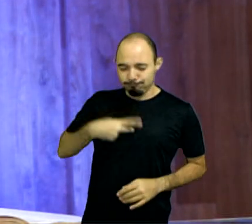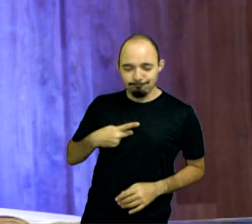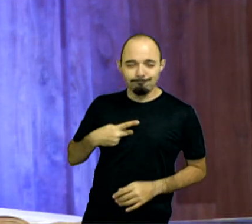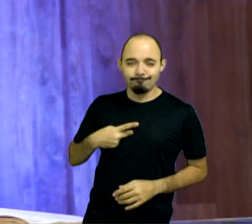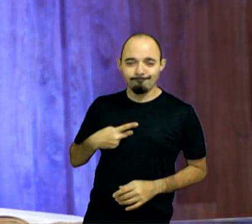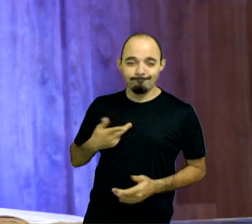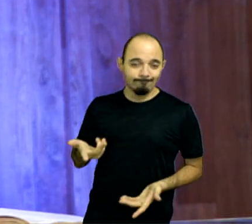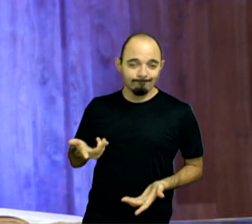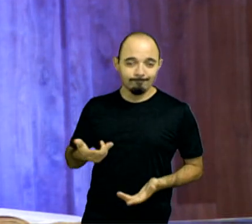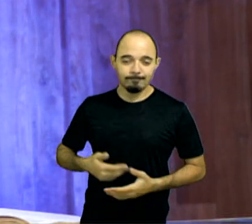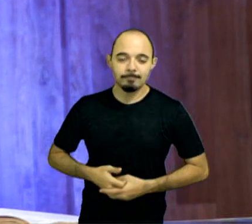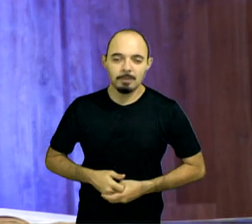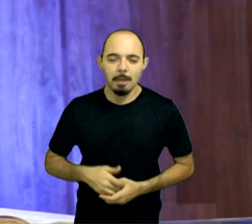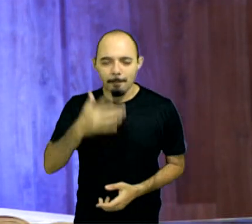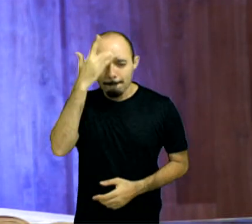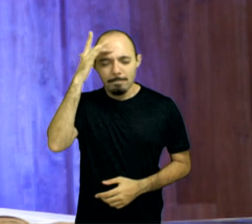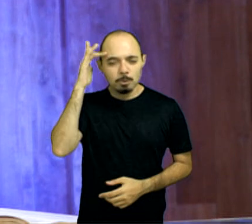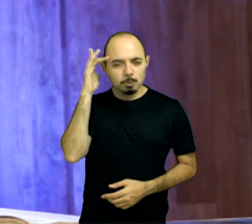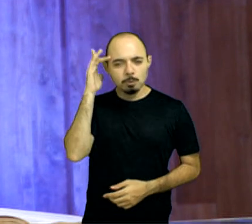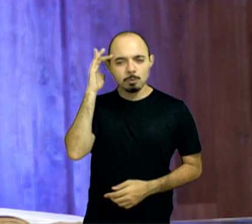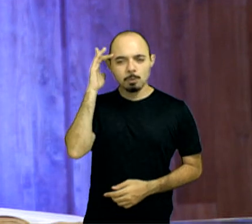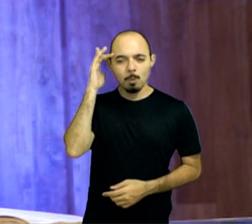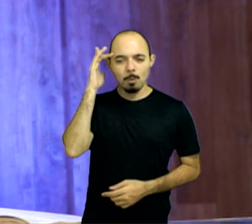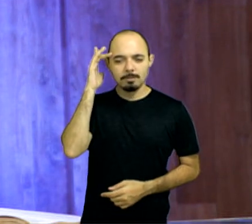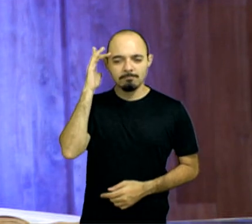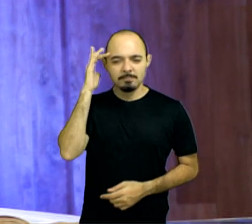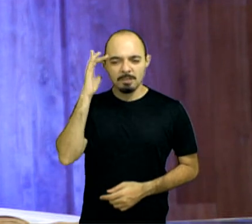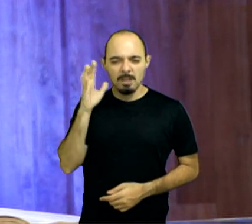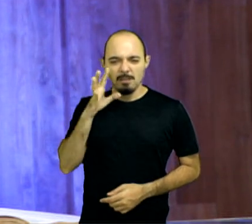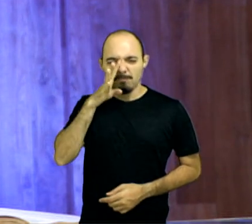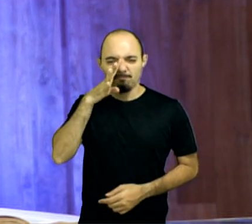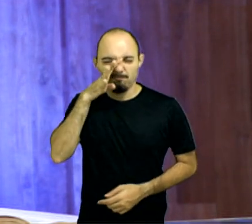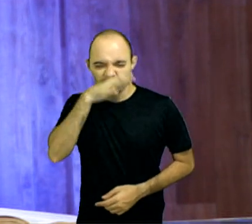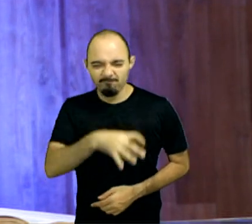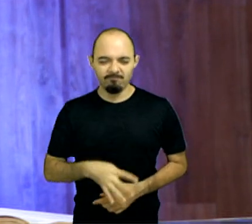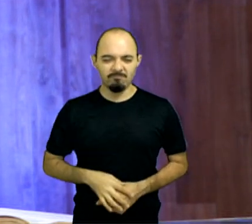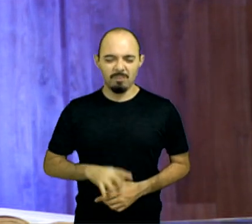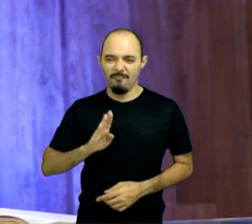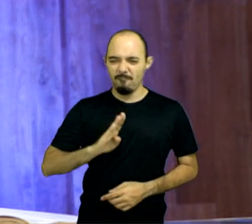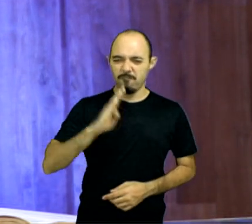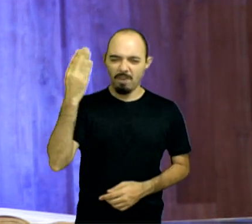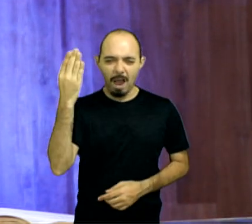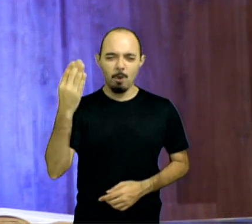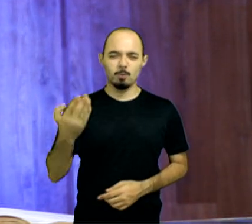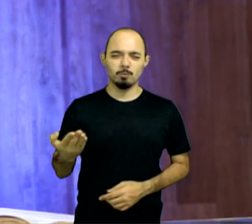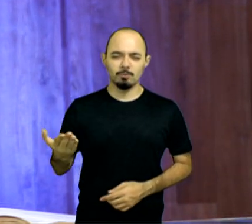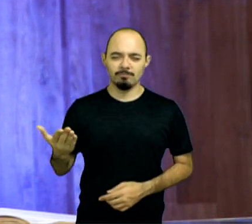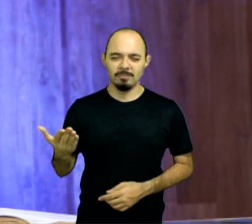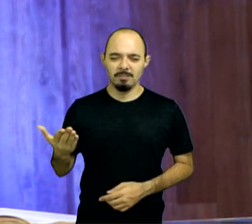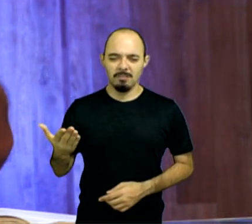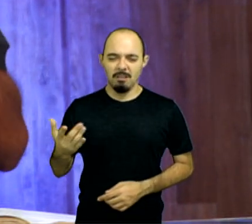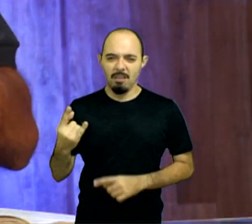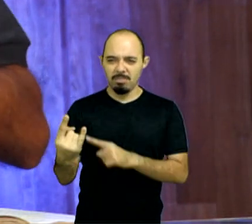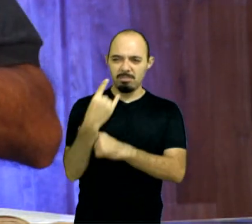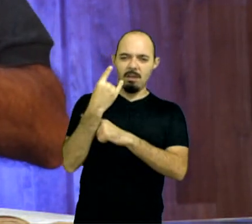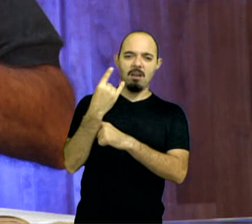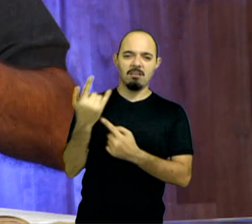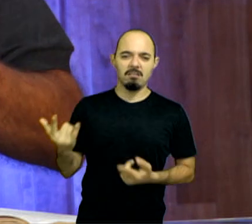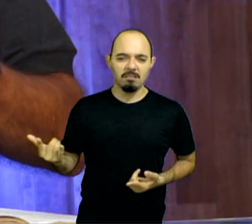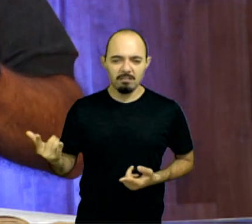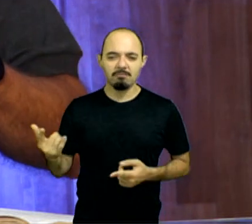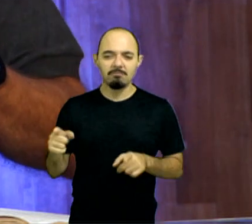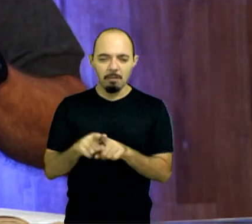que é estúpido, né? Que é teimoso, mentiroso, falso, traidor. Mas uma das questões que tem sido um grande problema é